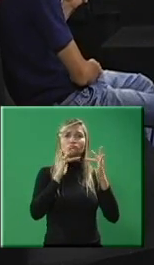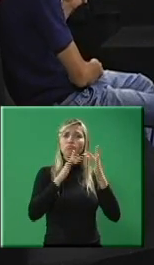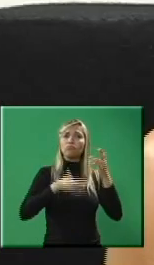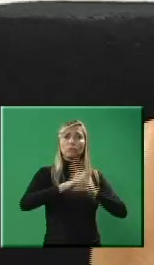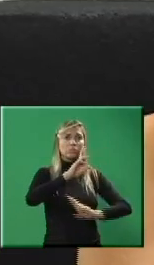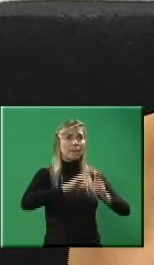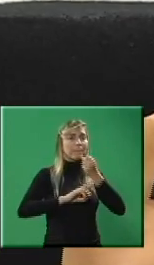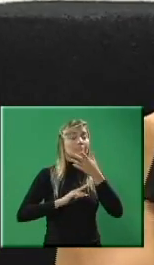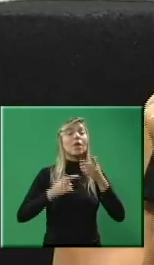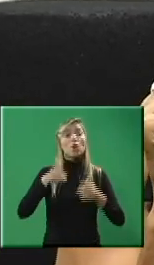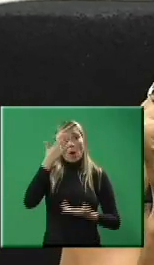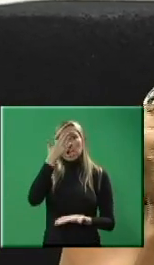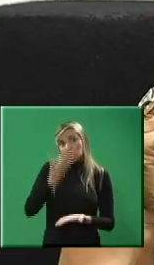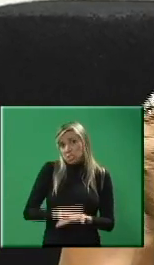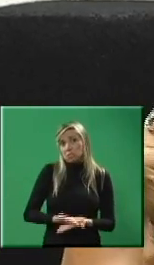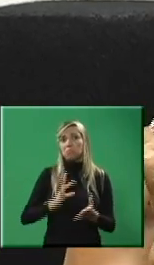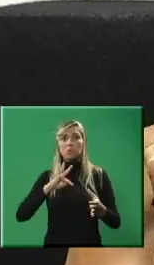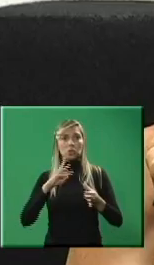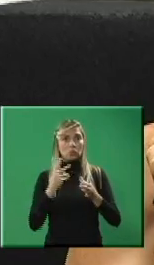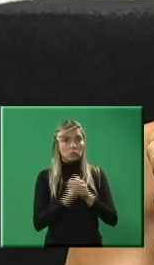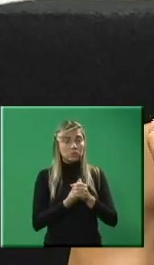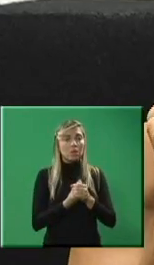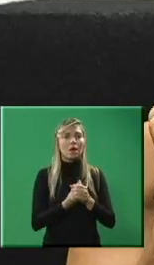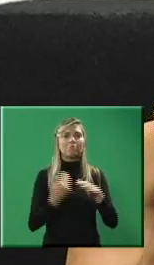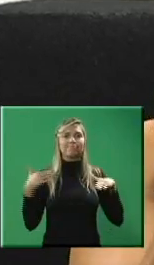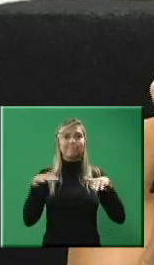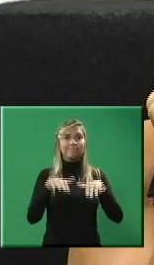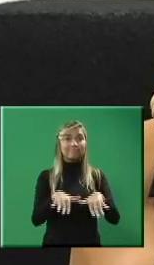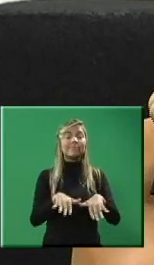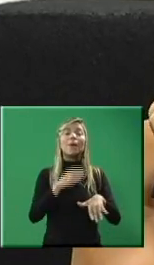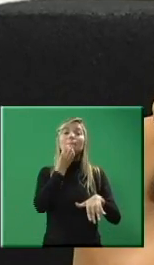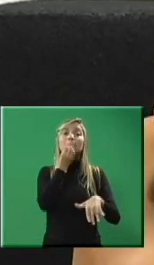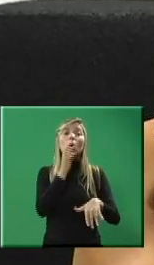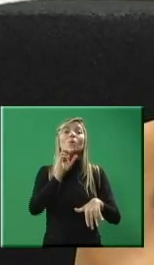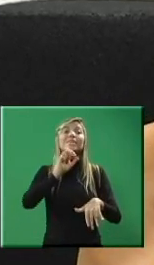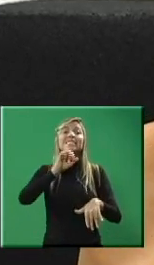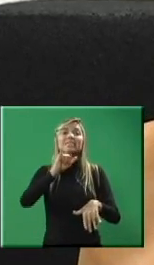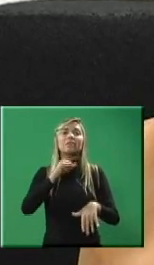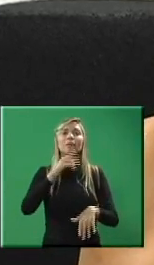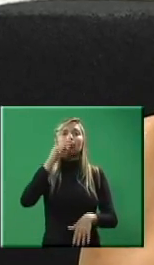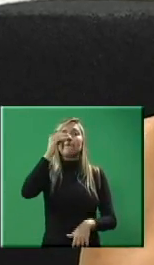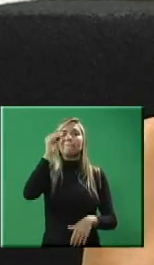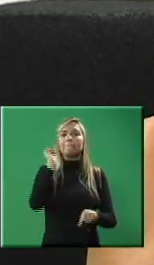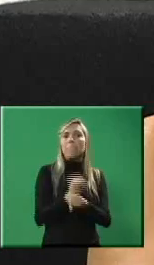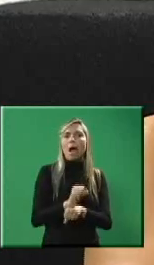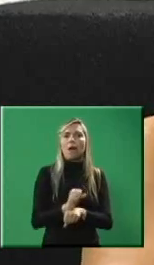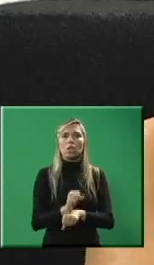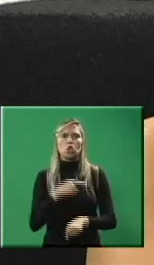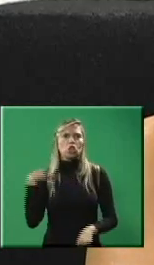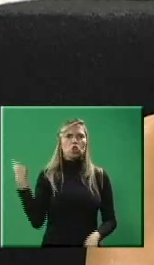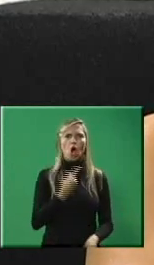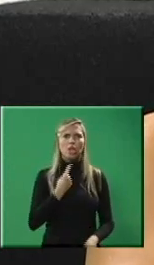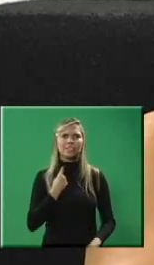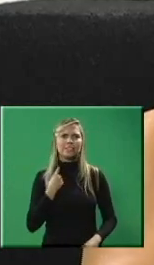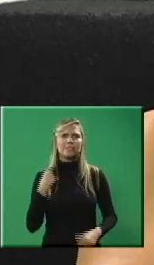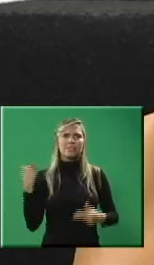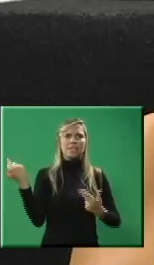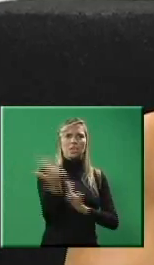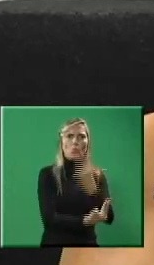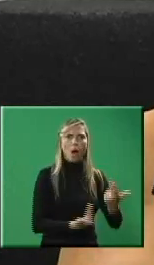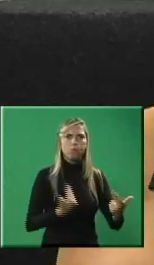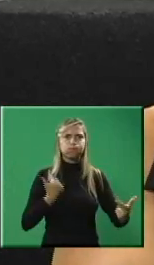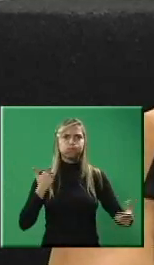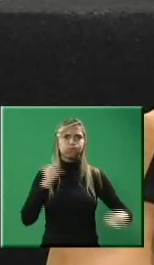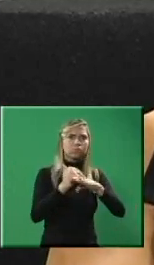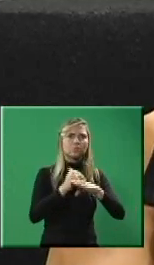né? Eu penso que a inclusão só vai acontecer quando nós deixarmos de ser o padrão. Se nós acreditamos que vivemos num planeta